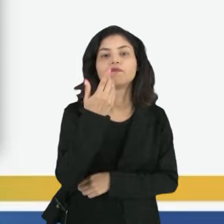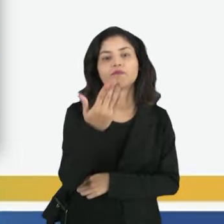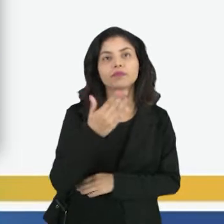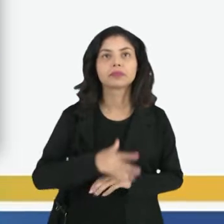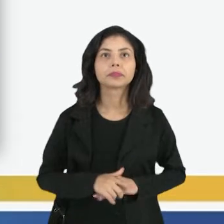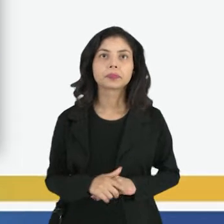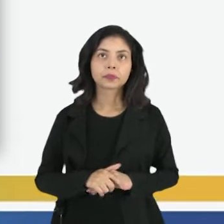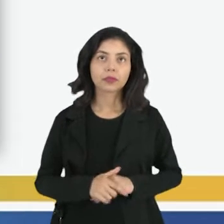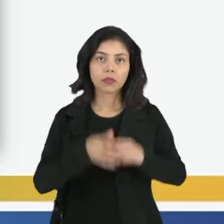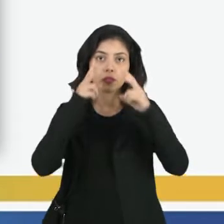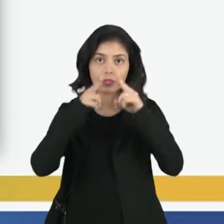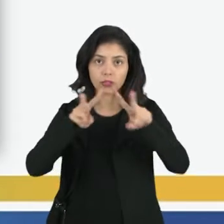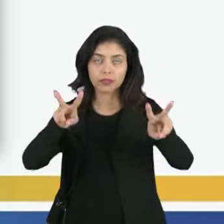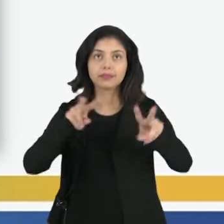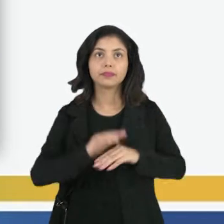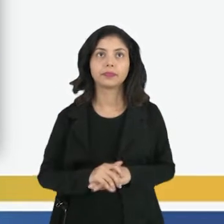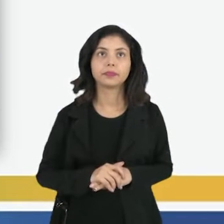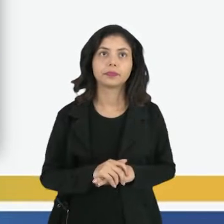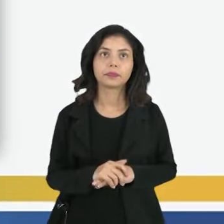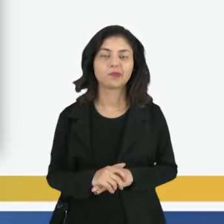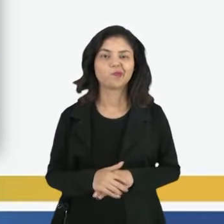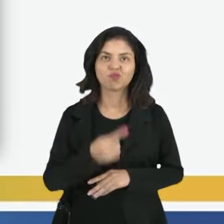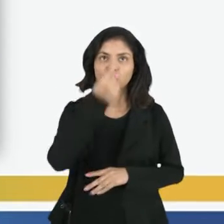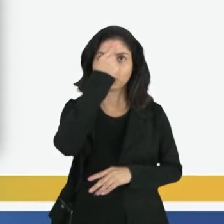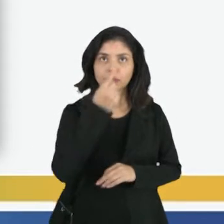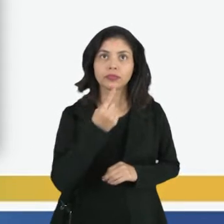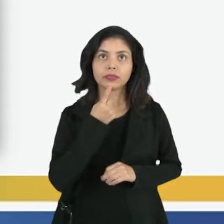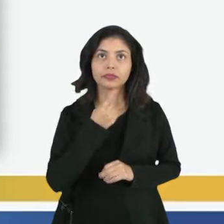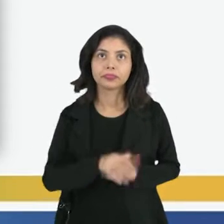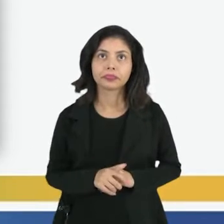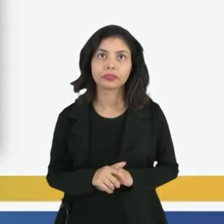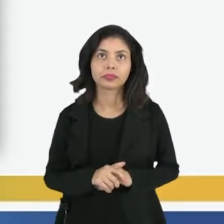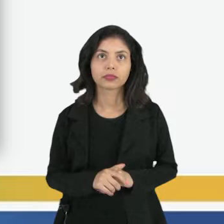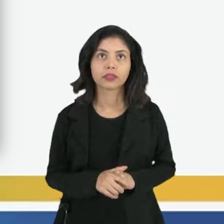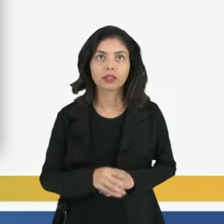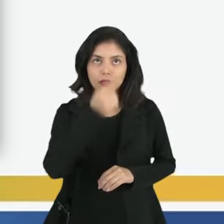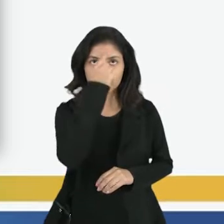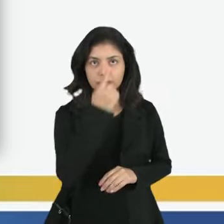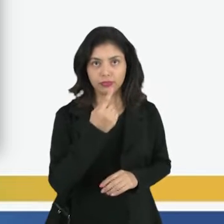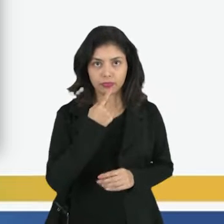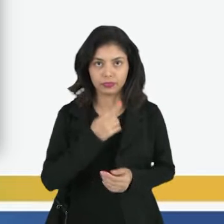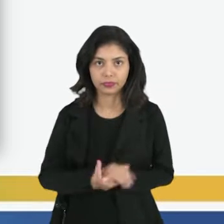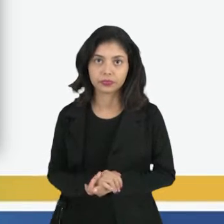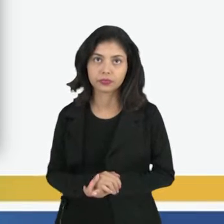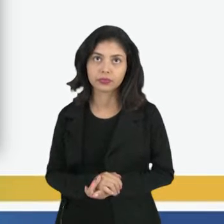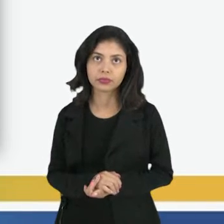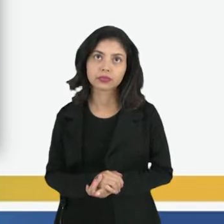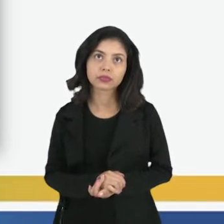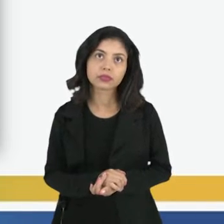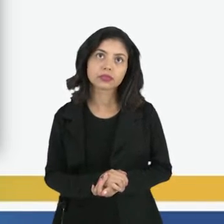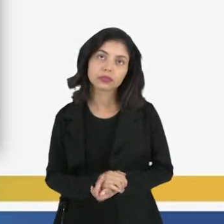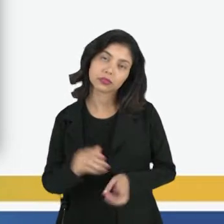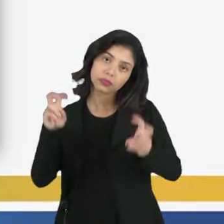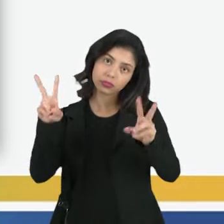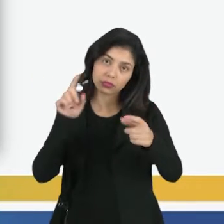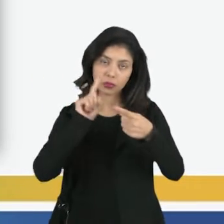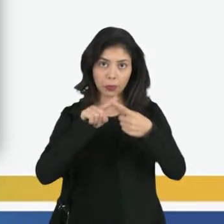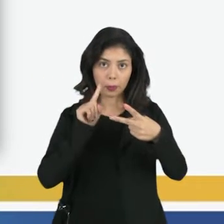imagem. Visualizem essa imagem, né, que é uma imagem que, aliás, ela retrata